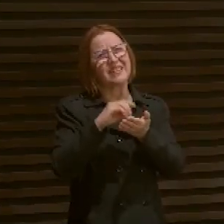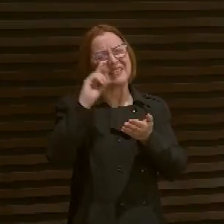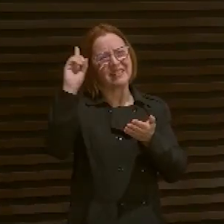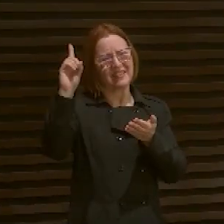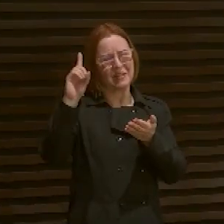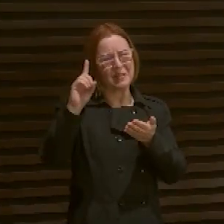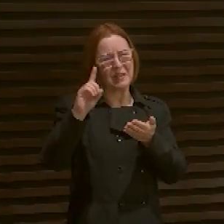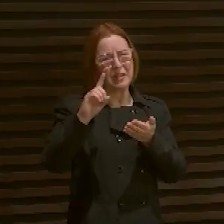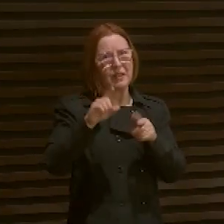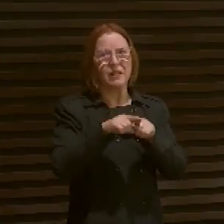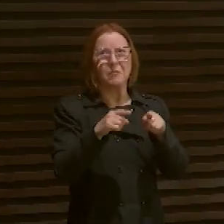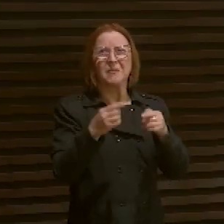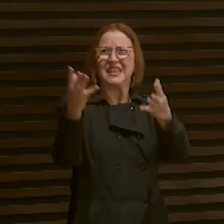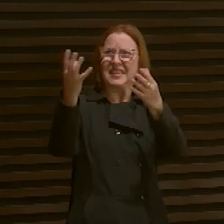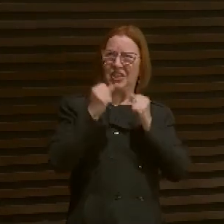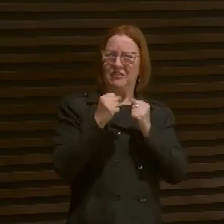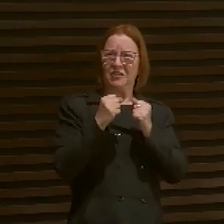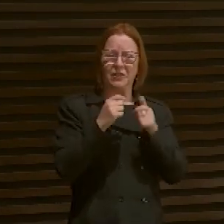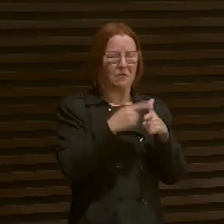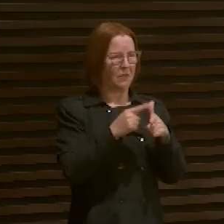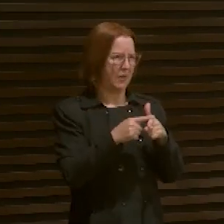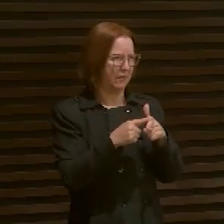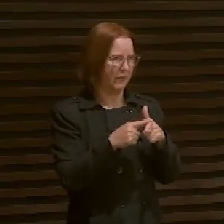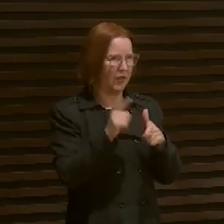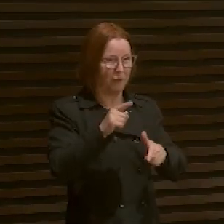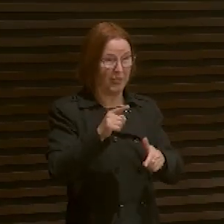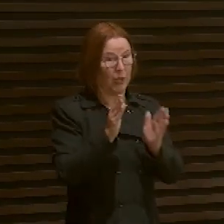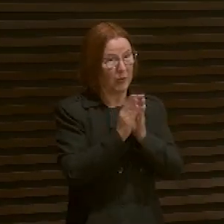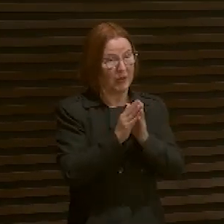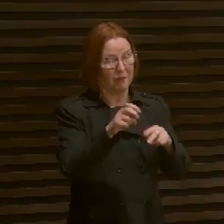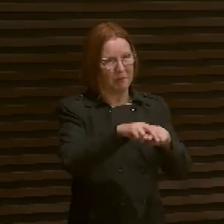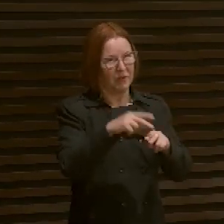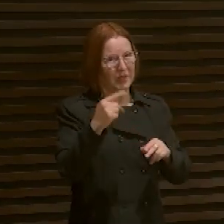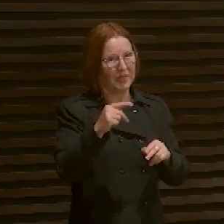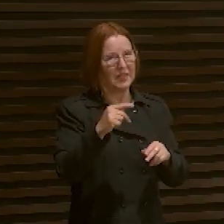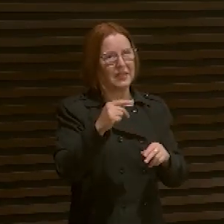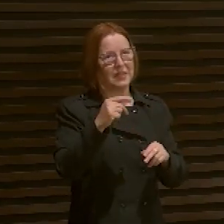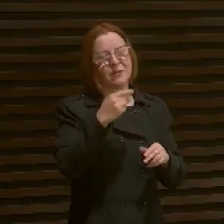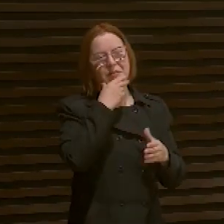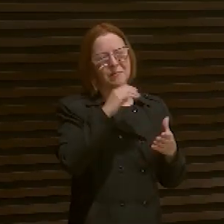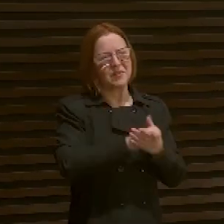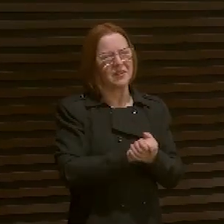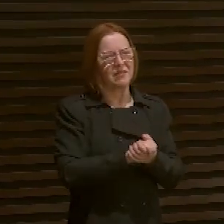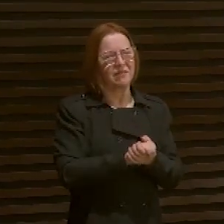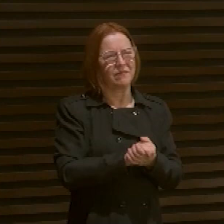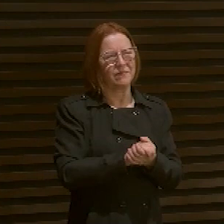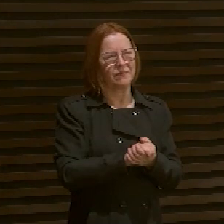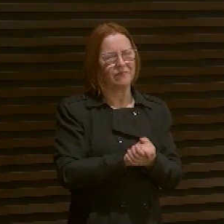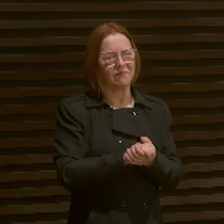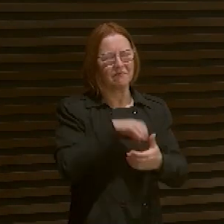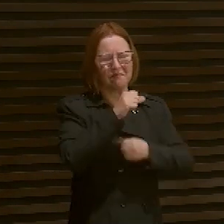resolver do nosso jeito. Você que está orando pelo teu marido há tantos anos, ele